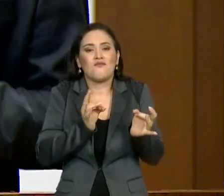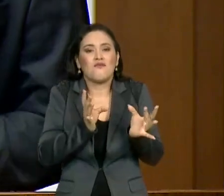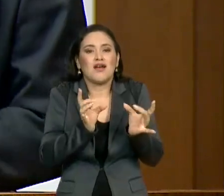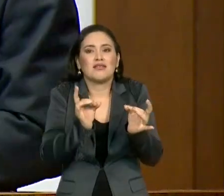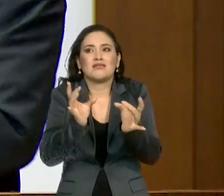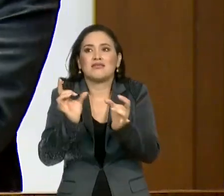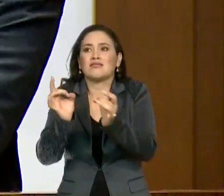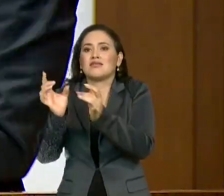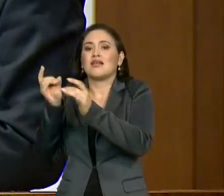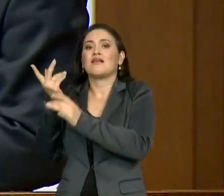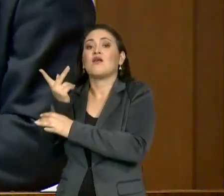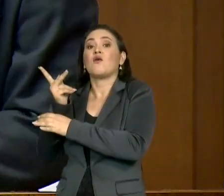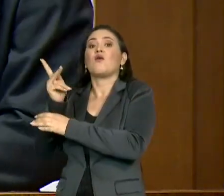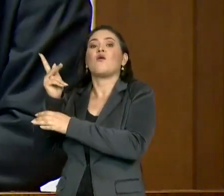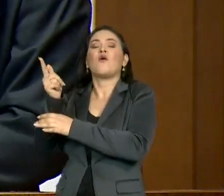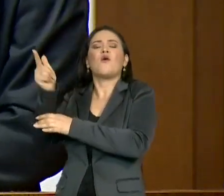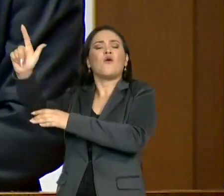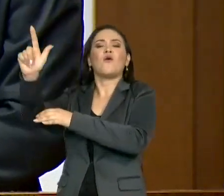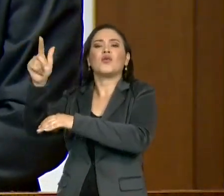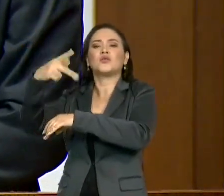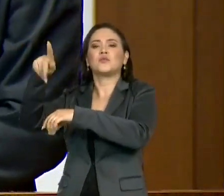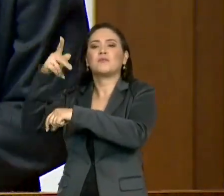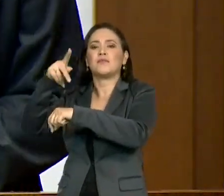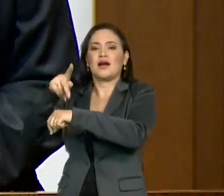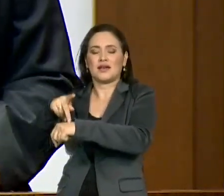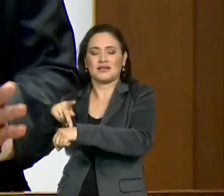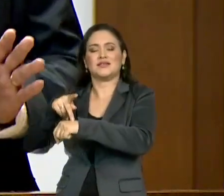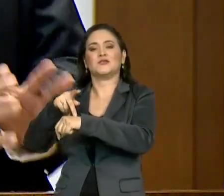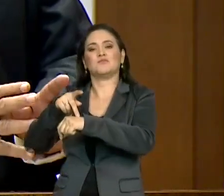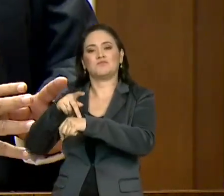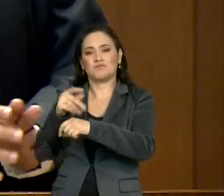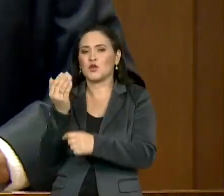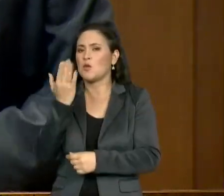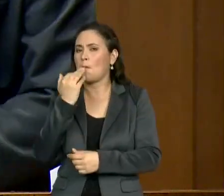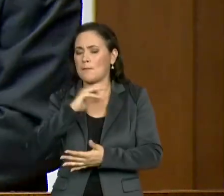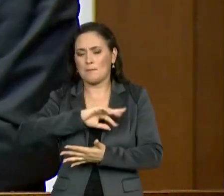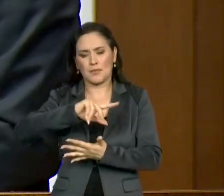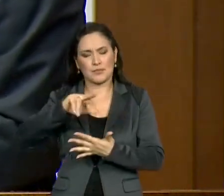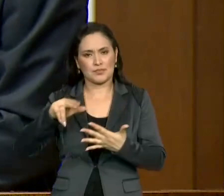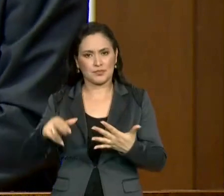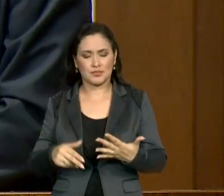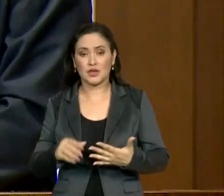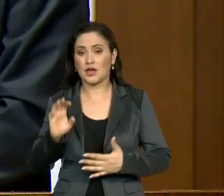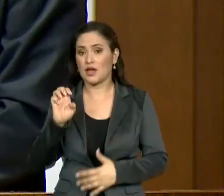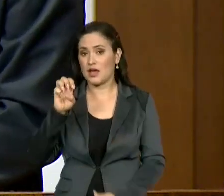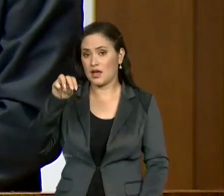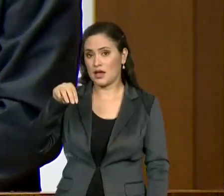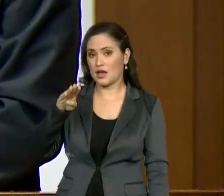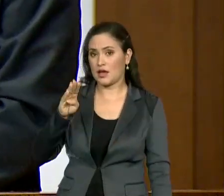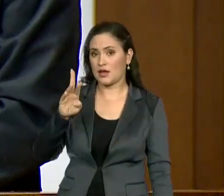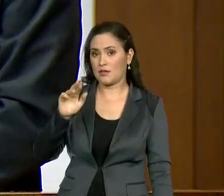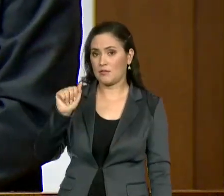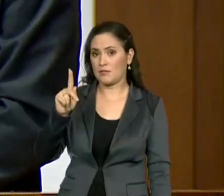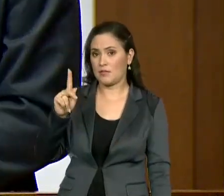Isso teve um papel decisivo da Embrapa, tanto do ponto de vista do desenvolvimento do agronegócio,